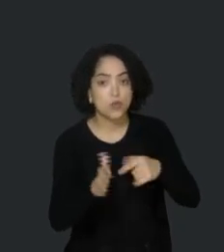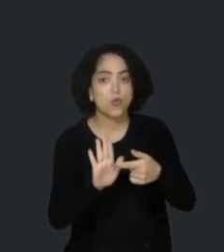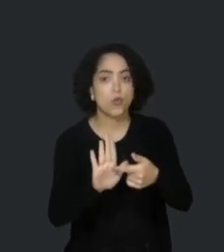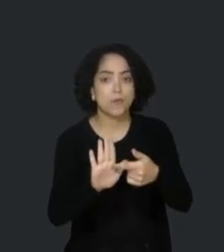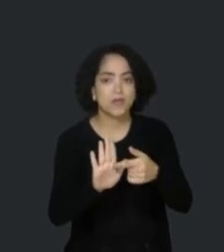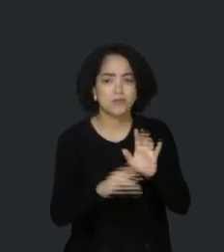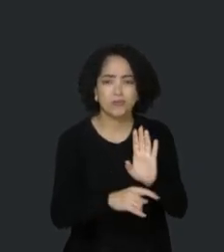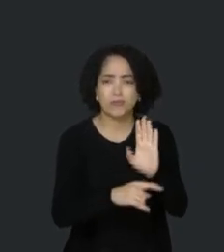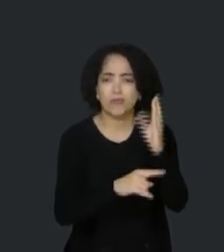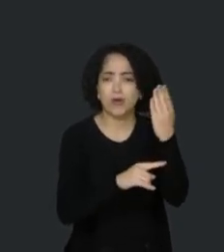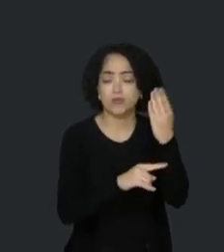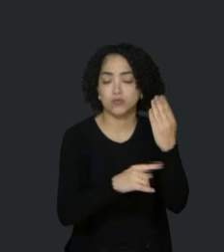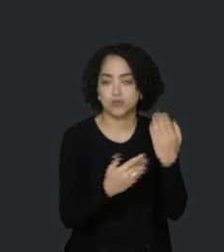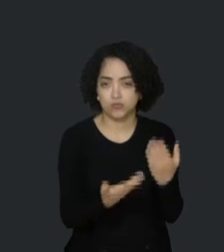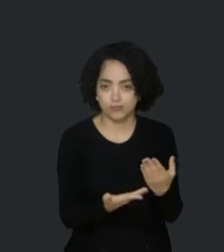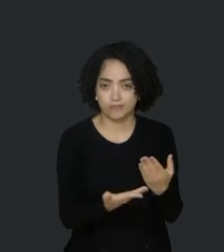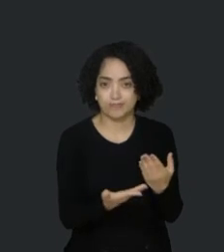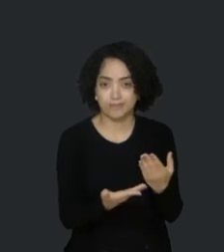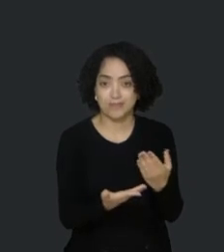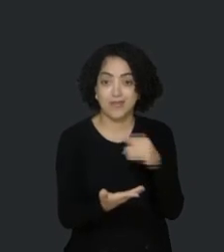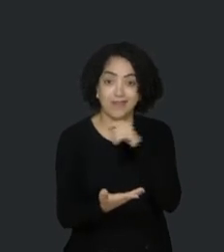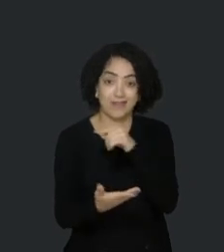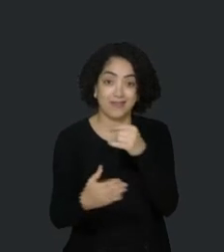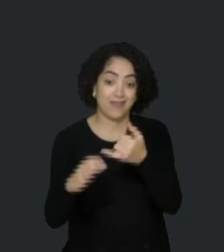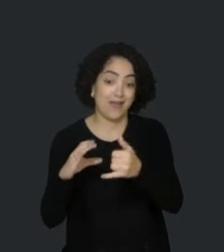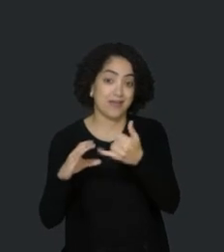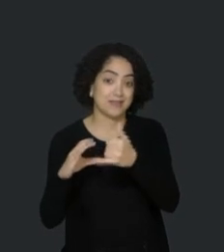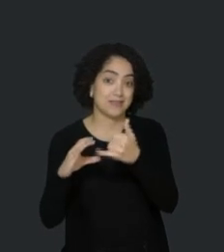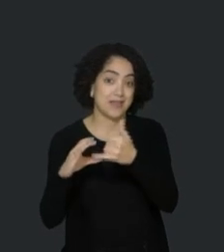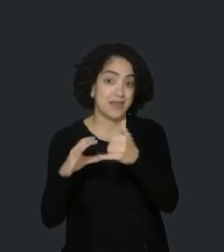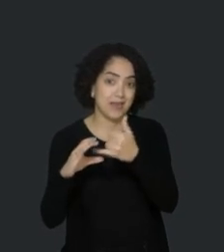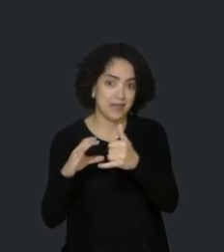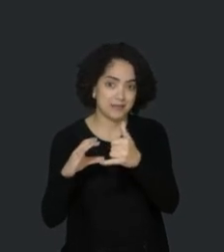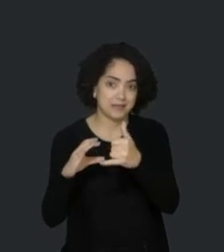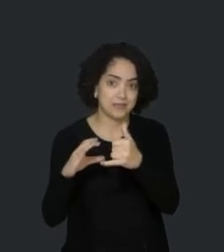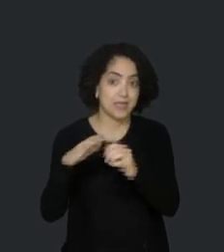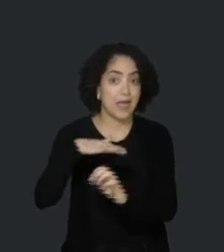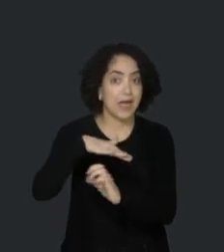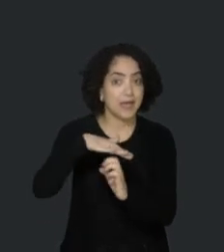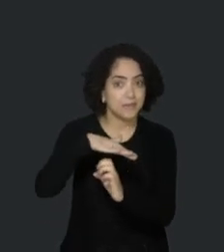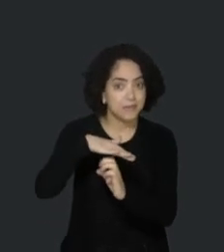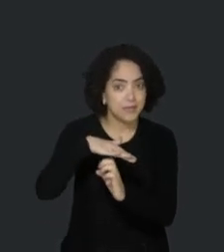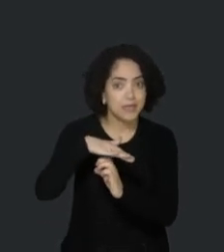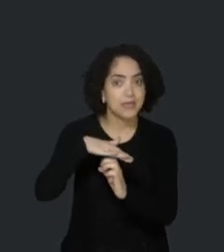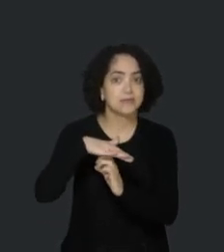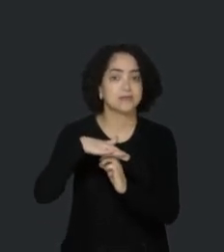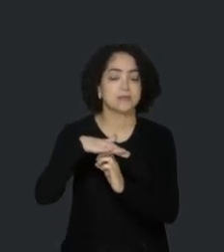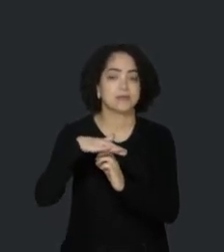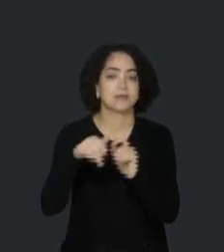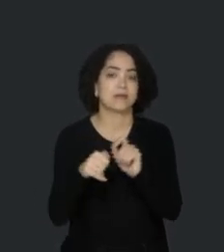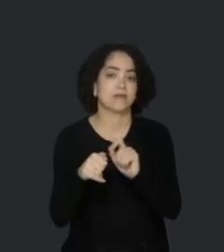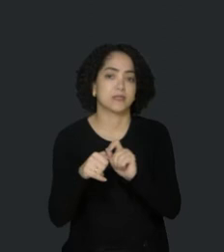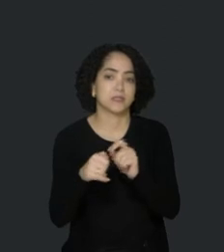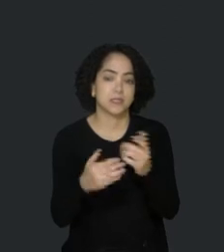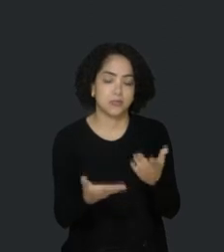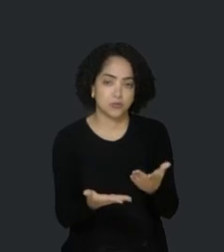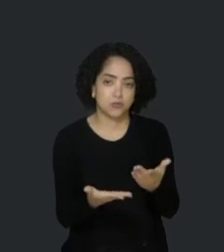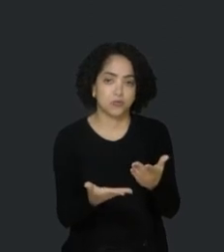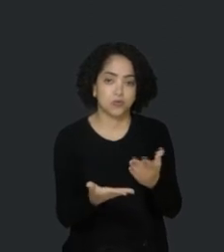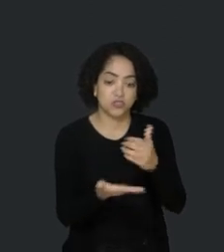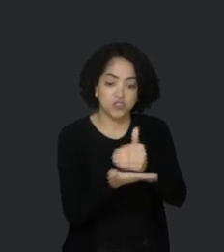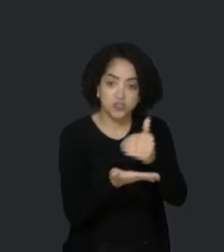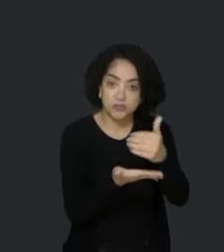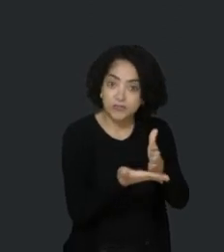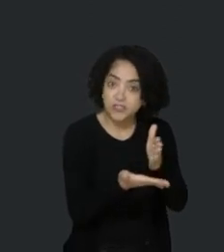Fraude que a Celesc tá aplicando sobre os Catarinenses dividindo